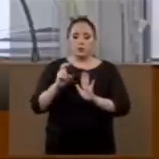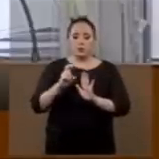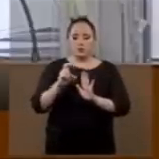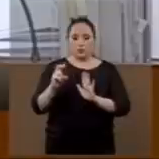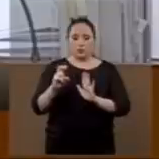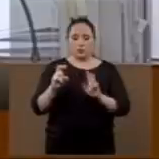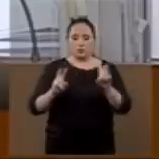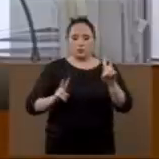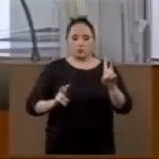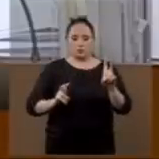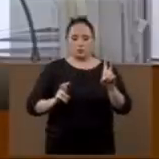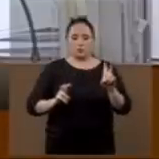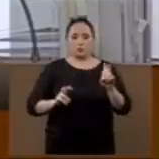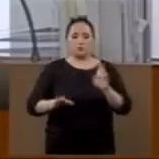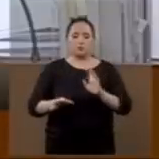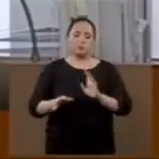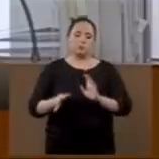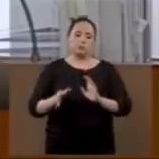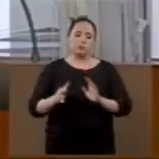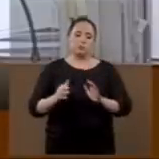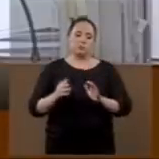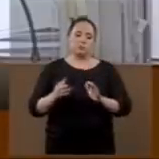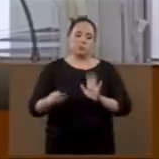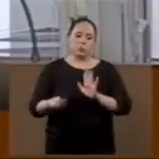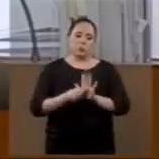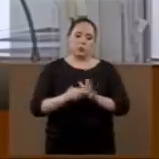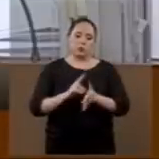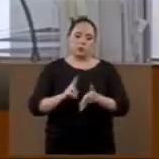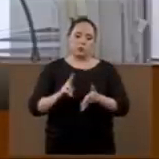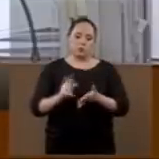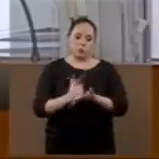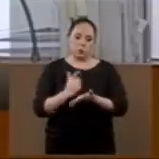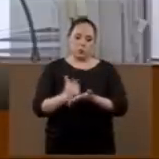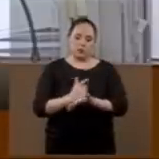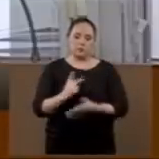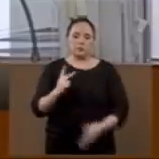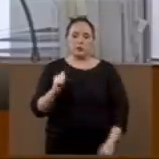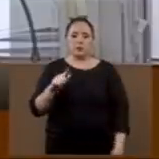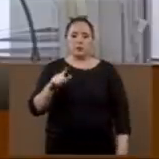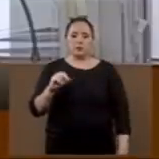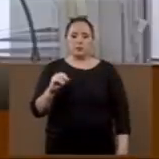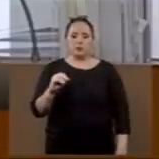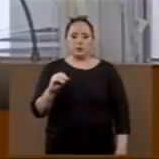55. Fecho aspas, cito o curso de Direito Tributário de Paulo de Barros Carvalho.